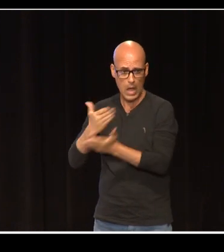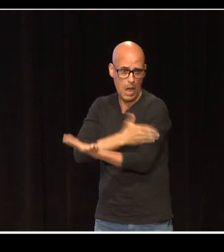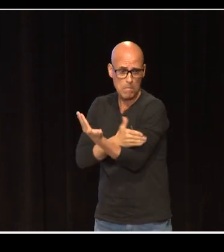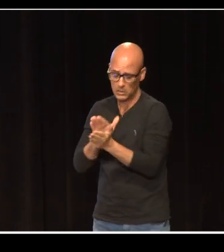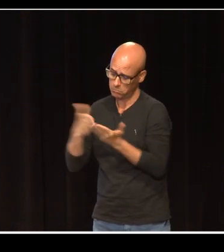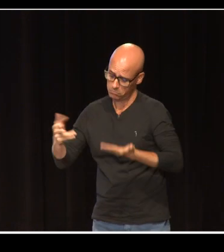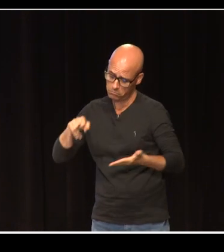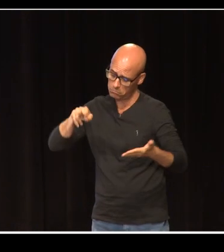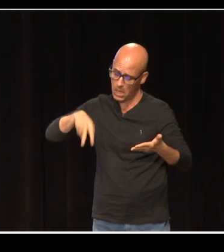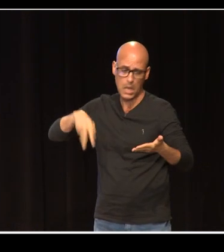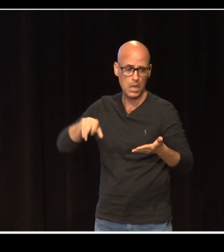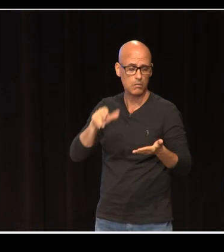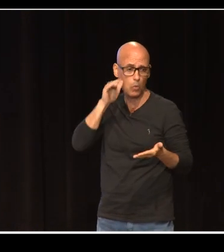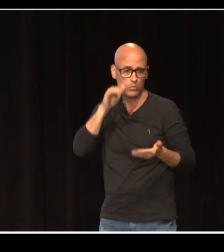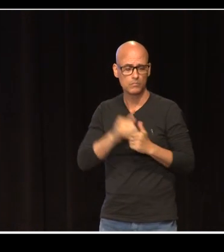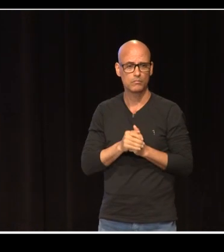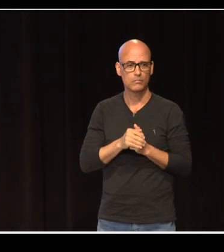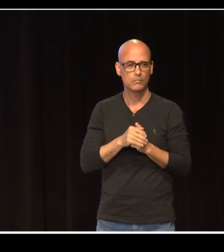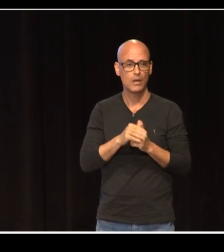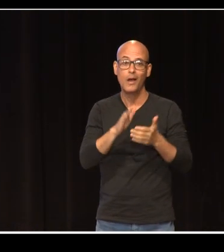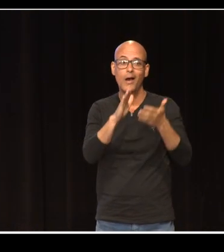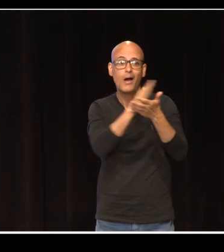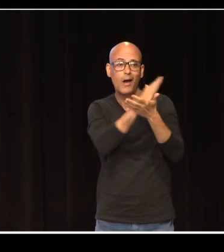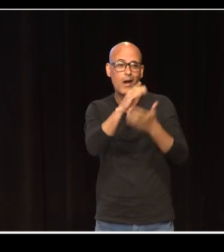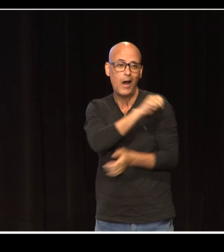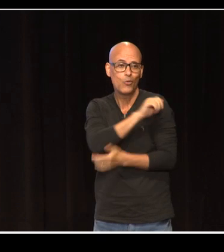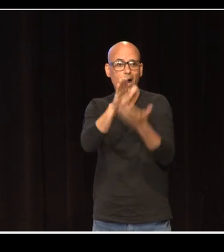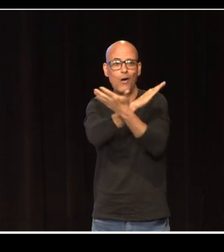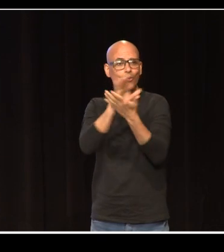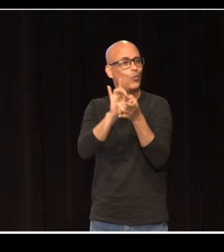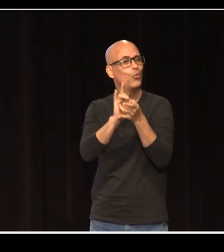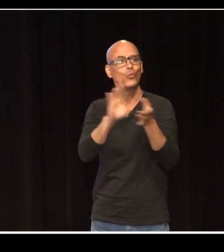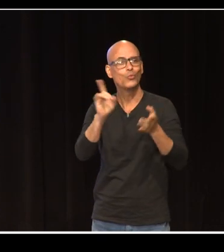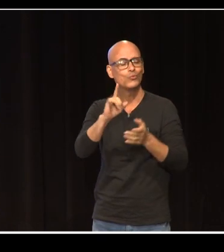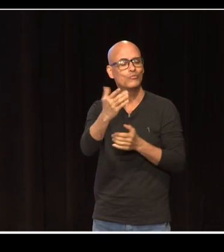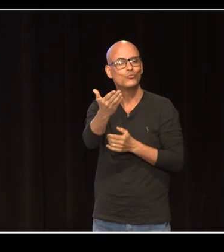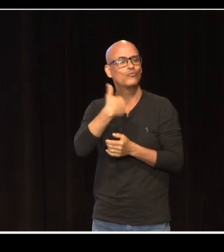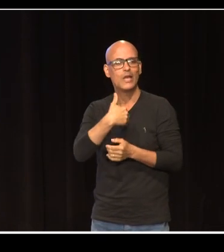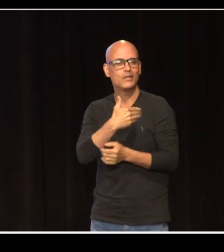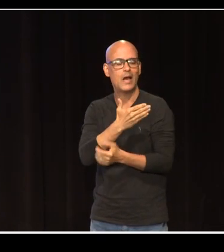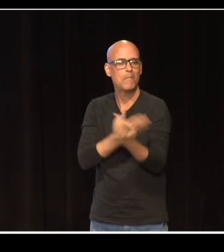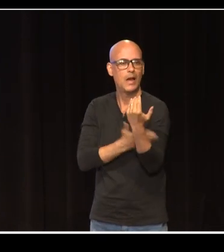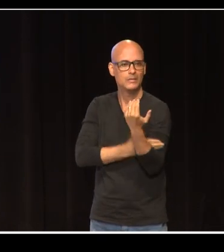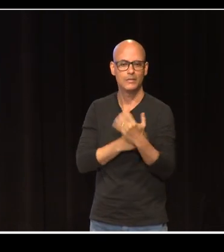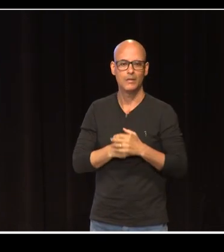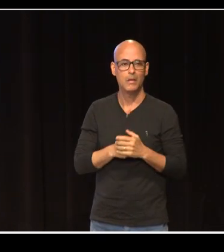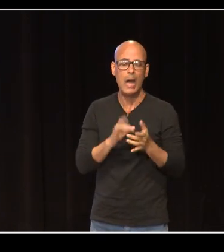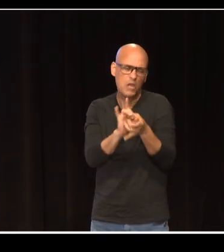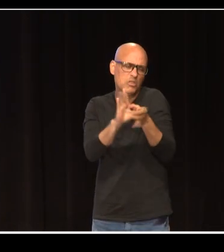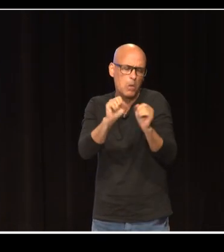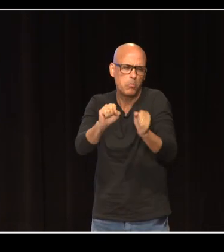estava consultando. Alguns alunos não tinham trazido a pasta e eu deixei consultar o celular. Ah, mas se ele for na